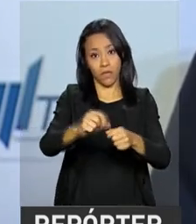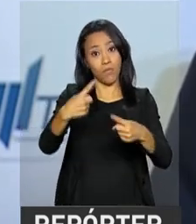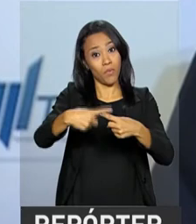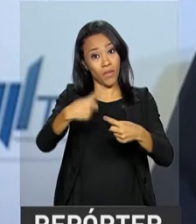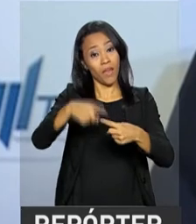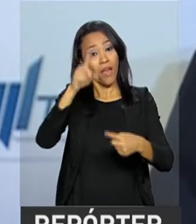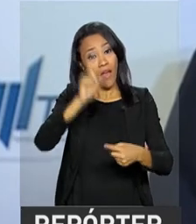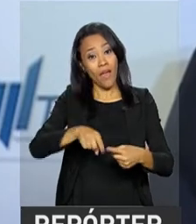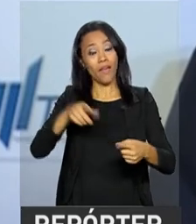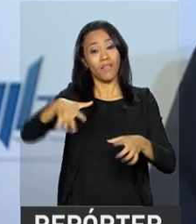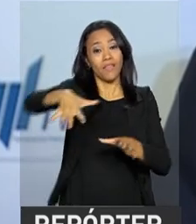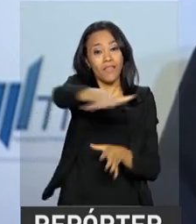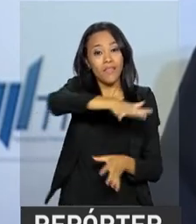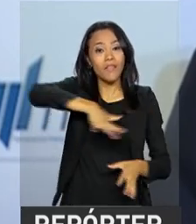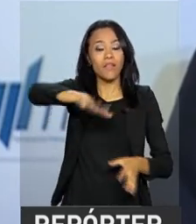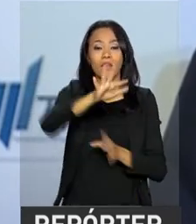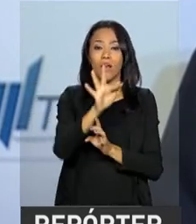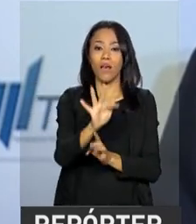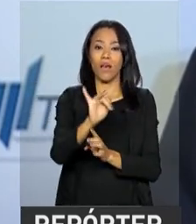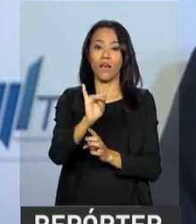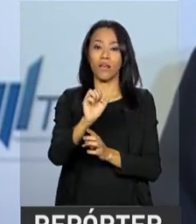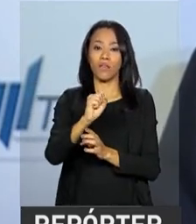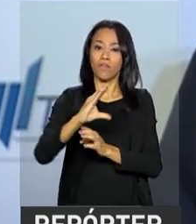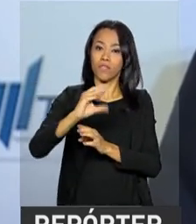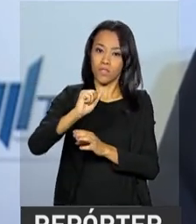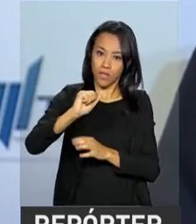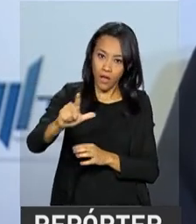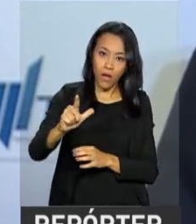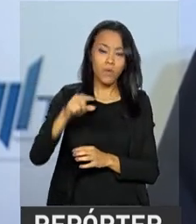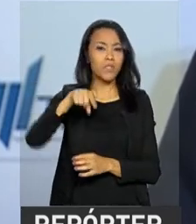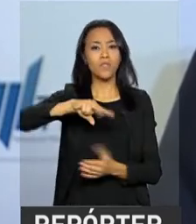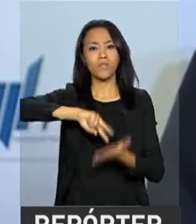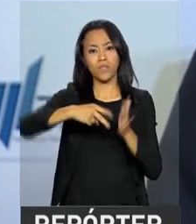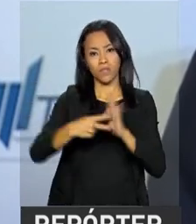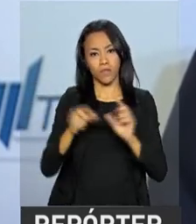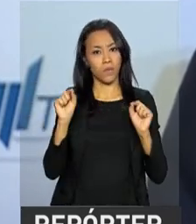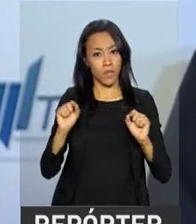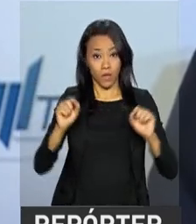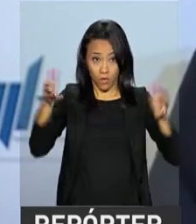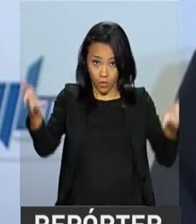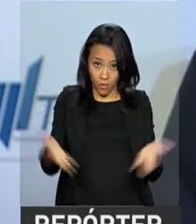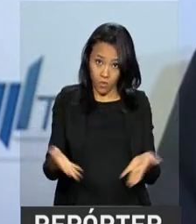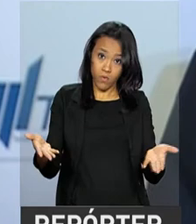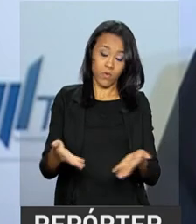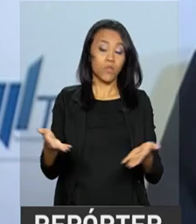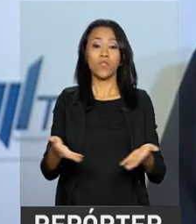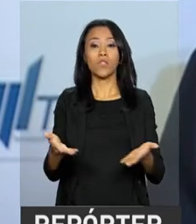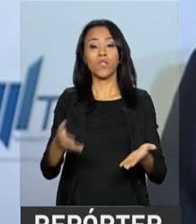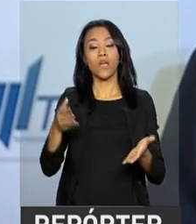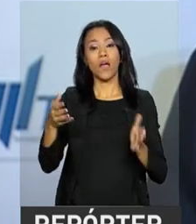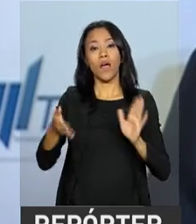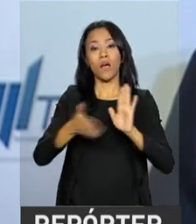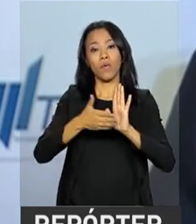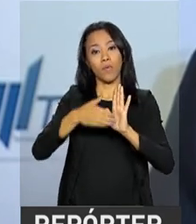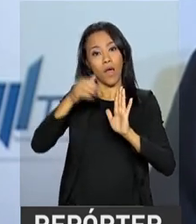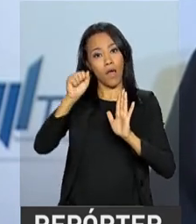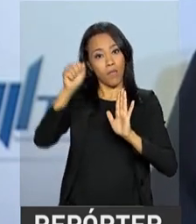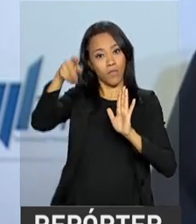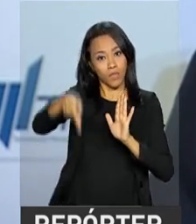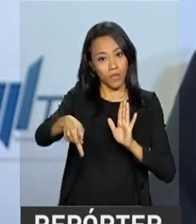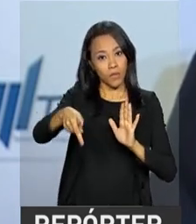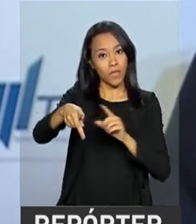é uma questão numérica isto é hoje a providência representa mais de